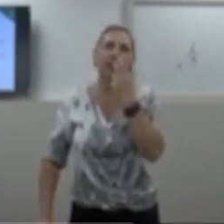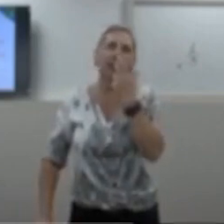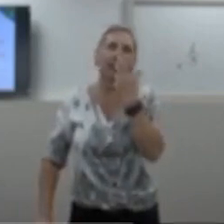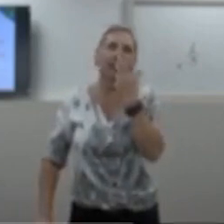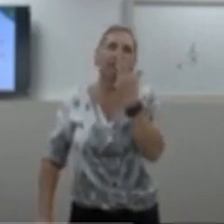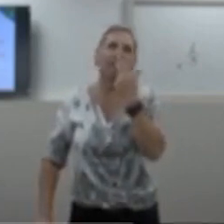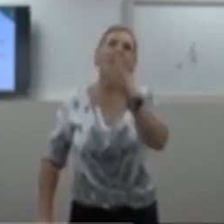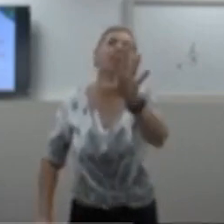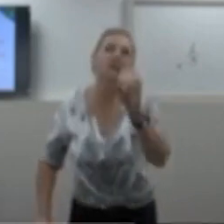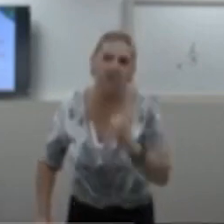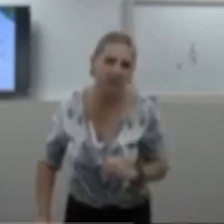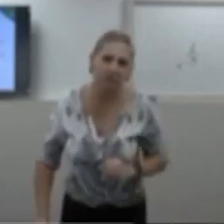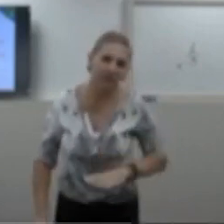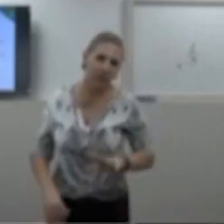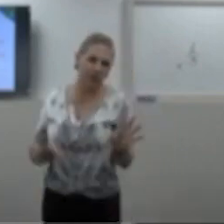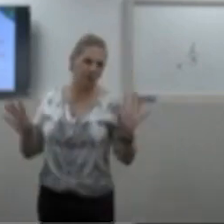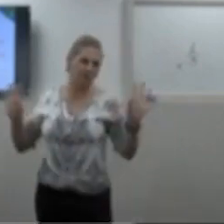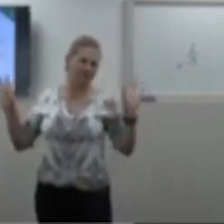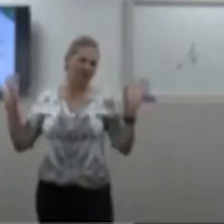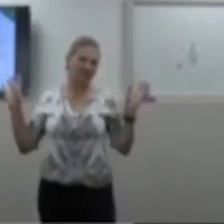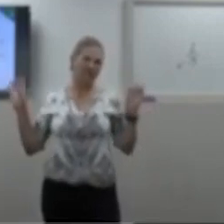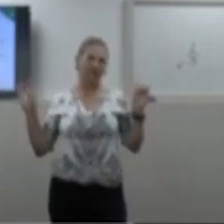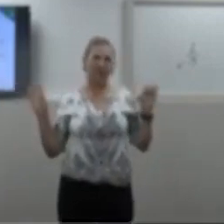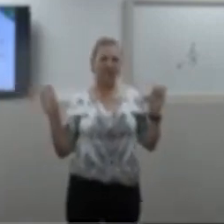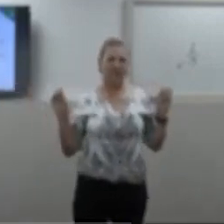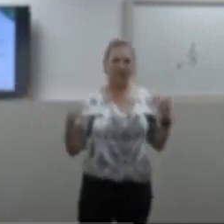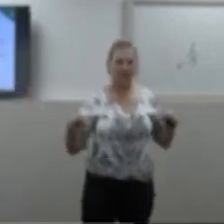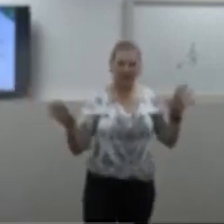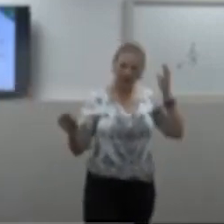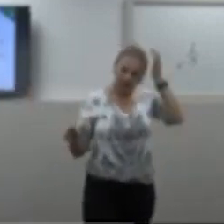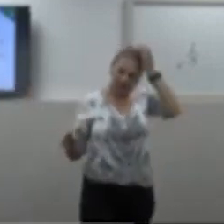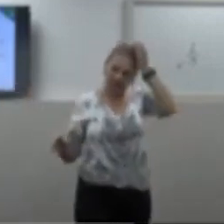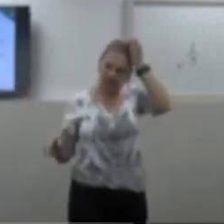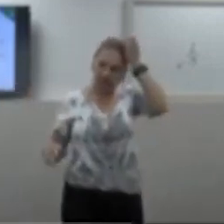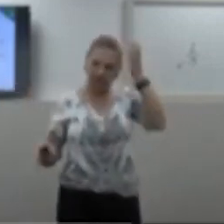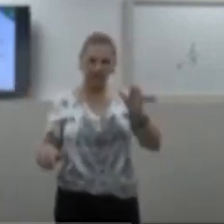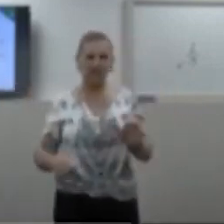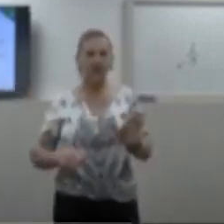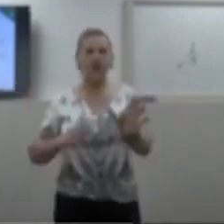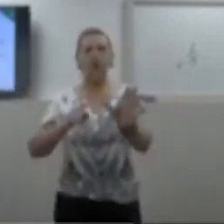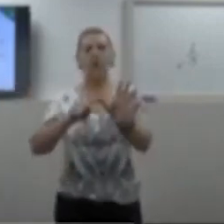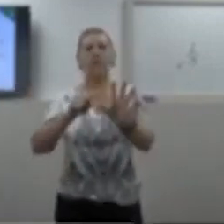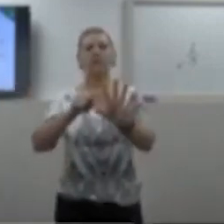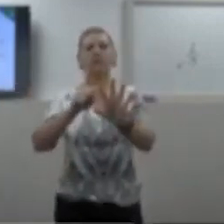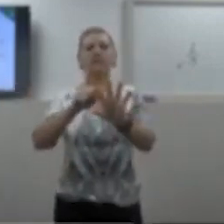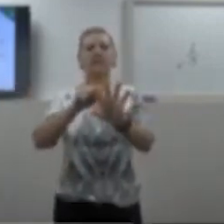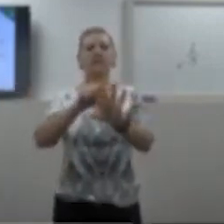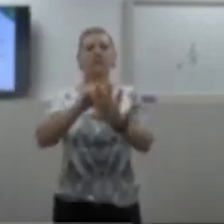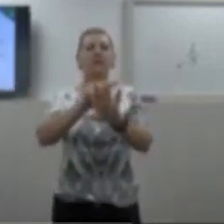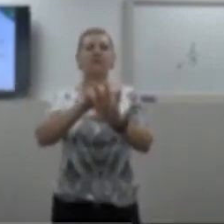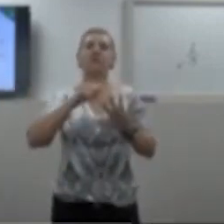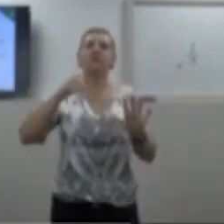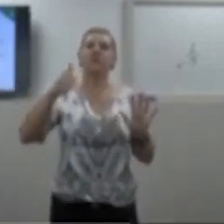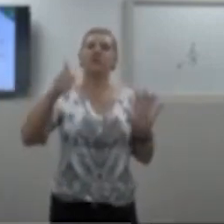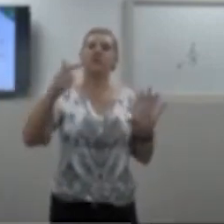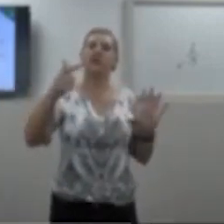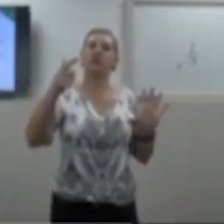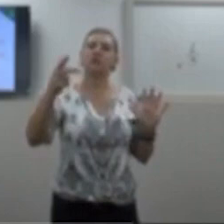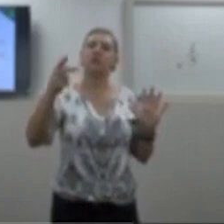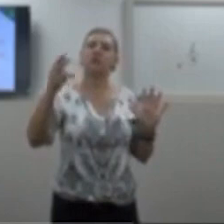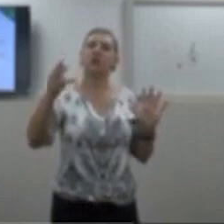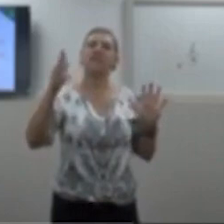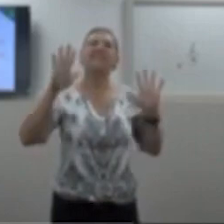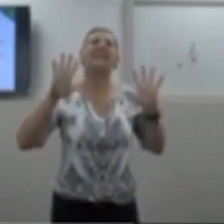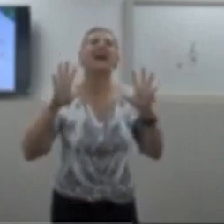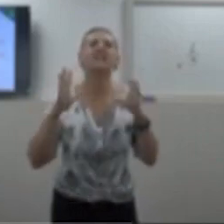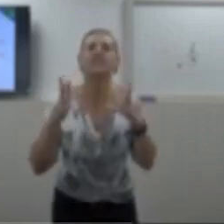10 figurinhas. Figurinhas, não sei se você tem 10 figurinhas lá, não sei, né? Figurinhas. 1, 2, 3, 4, 5, 6,